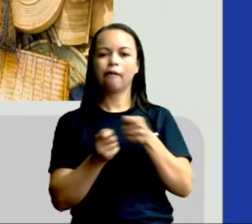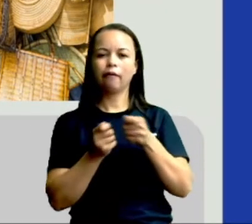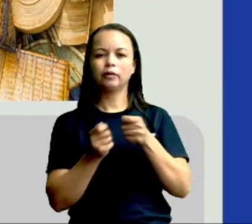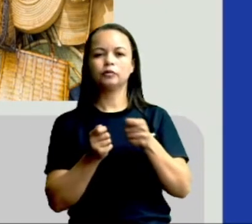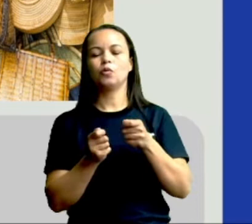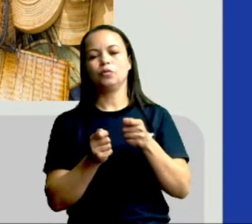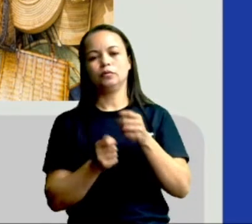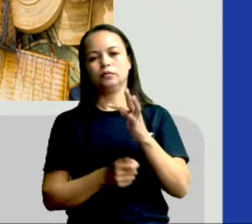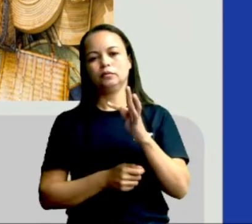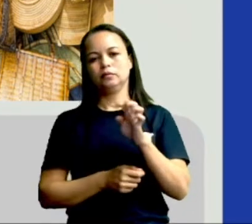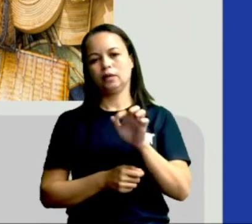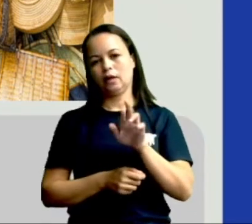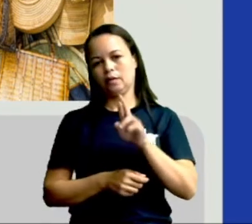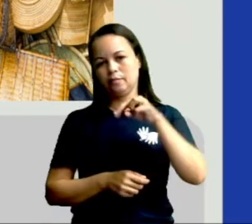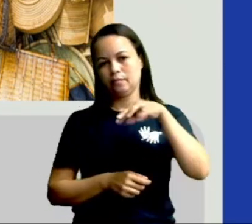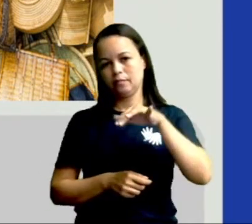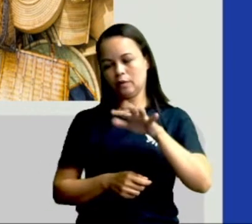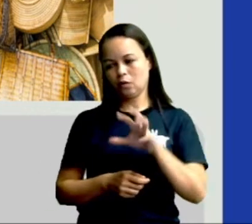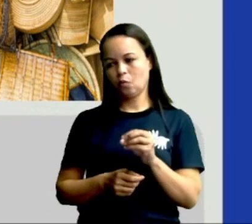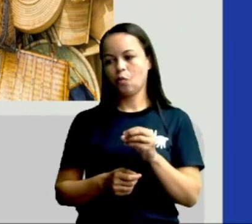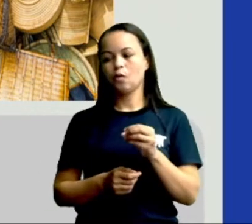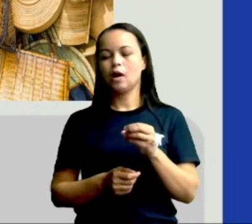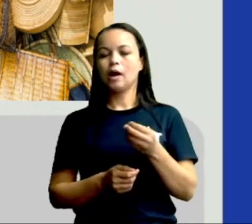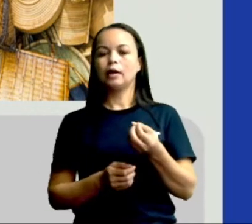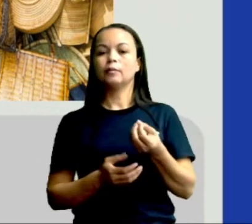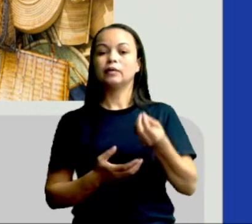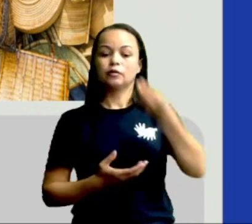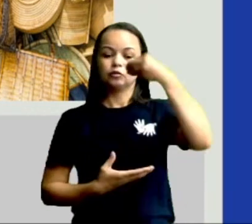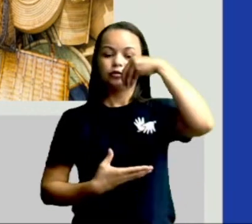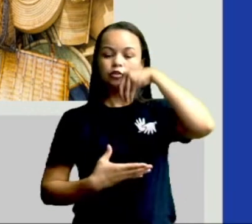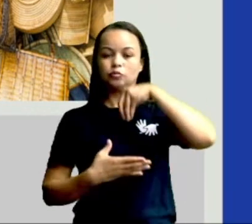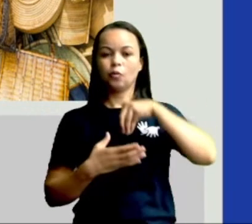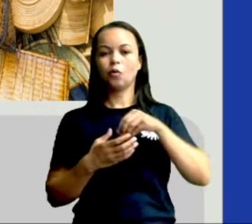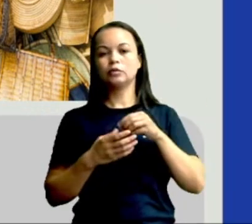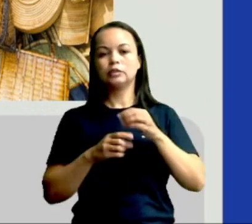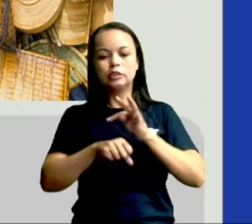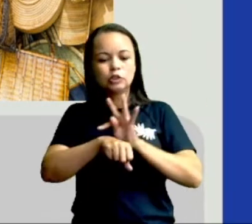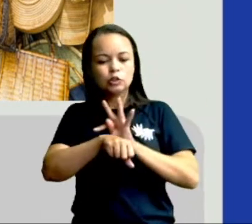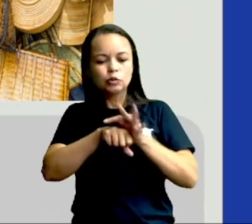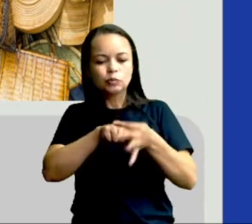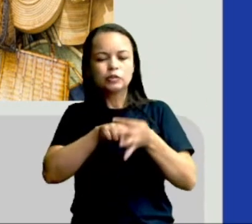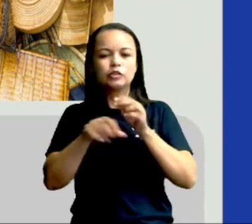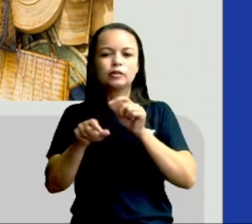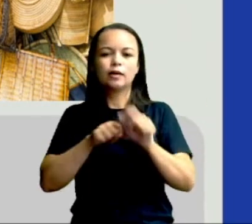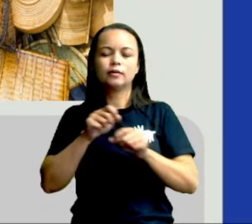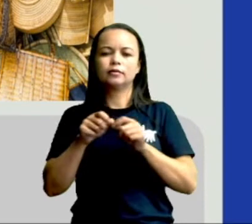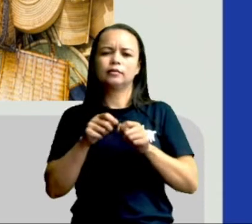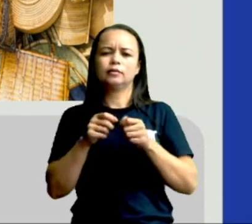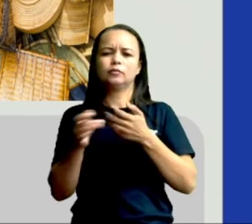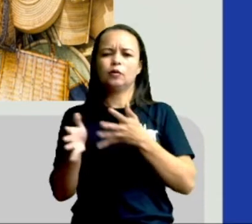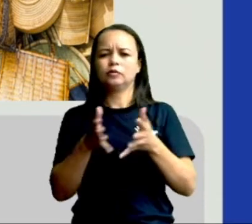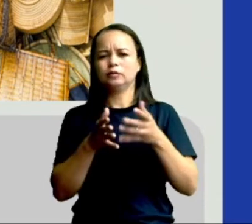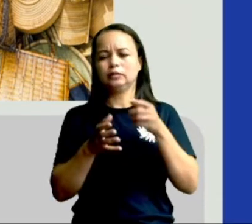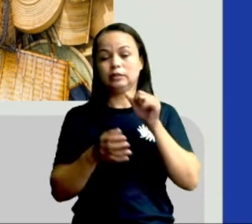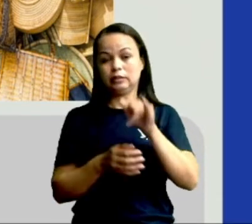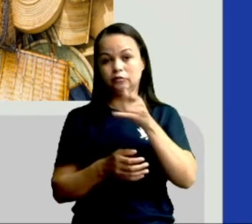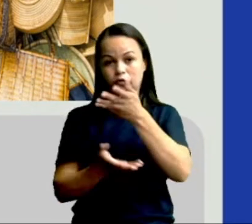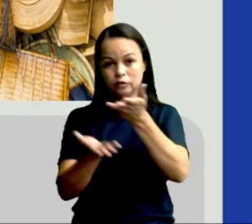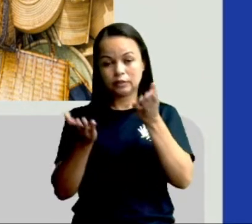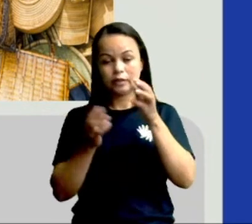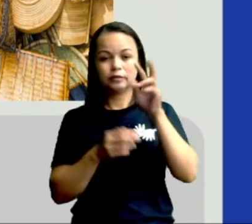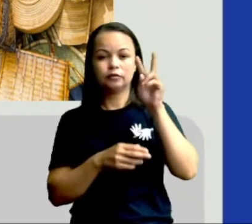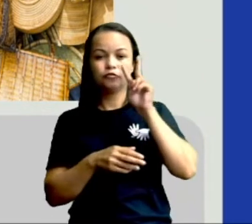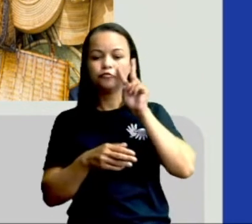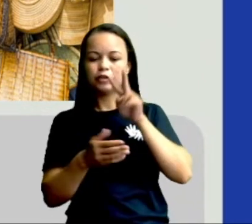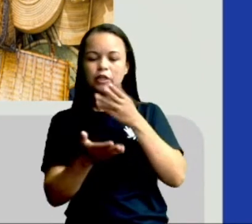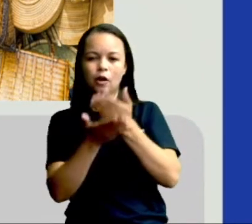térmico. Ela ajuda no transporte de substância, na tensão superficial. Se vocês assistiram essa aula, lembra que